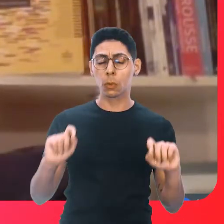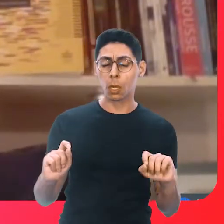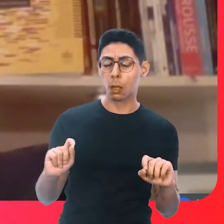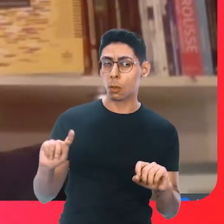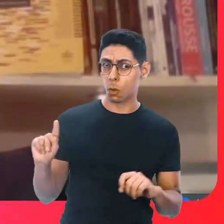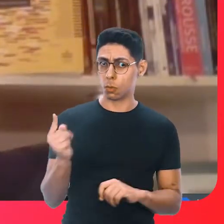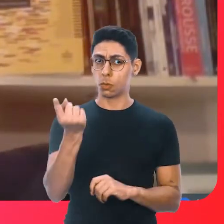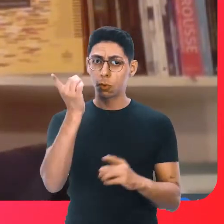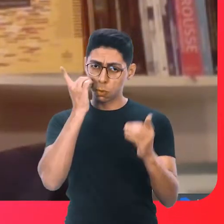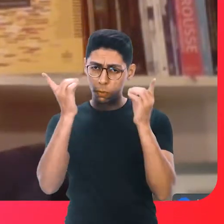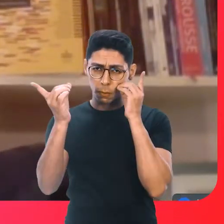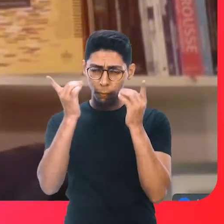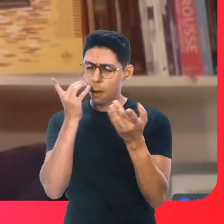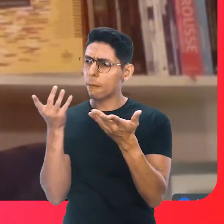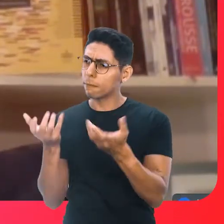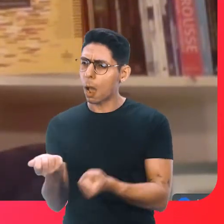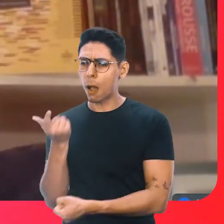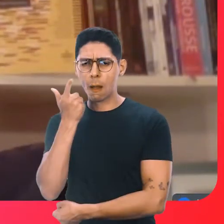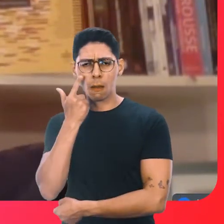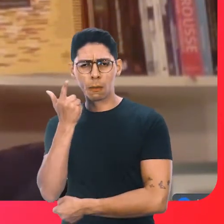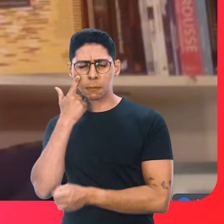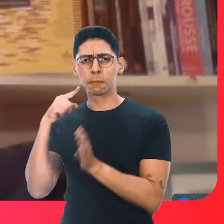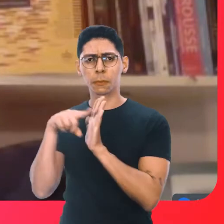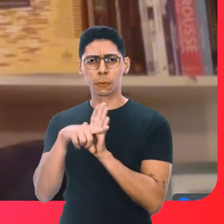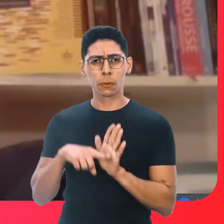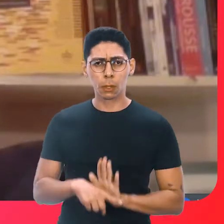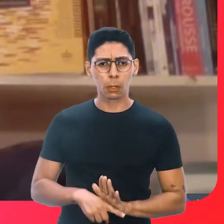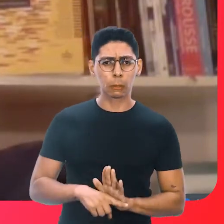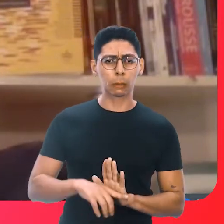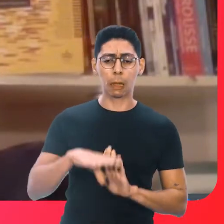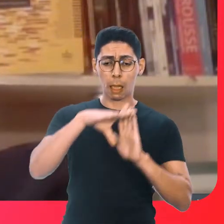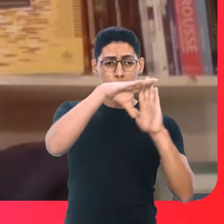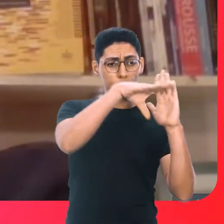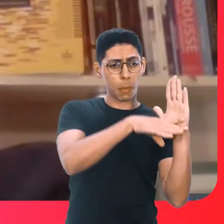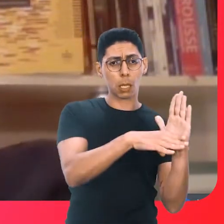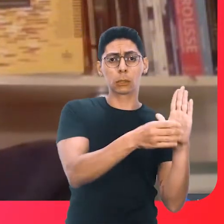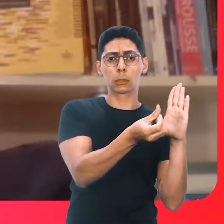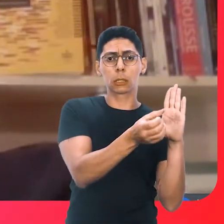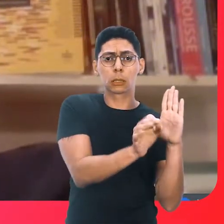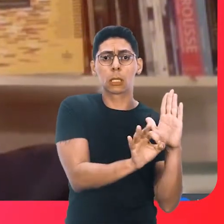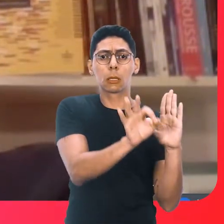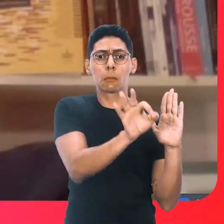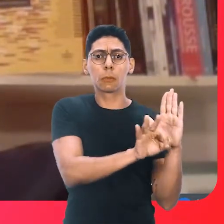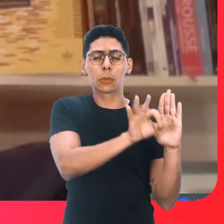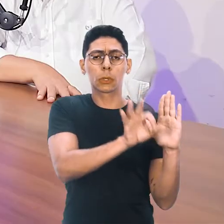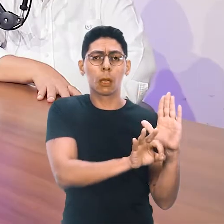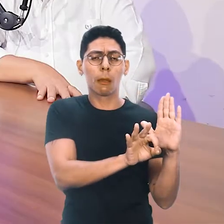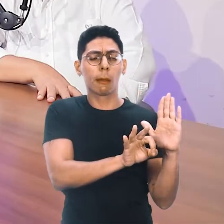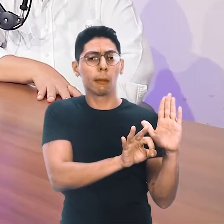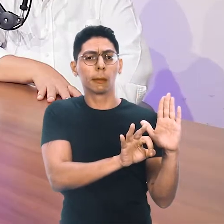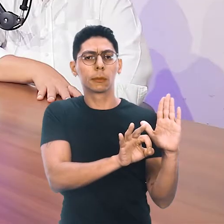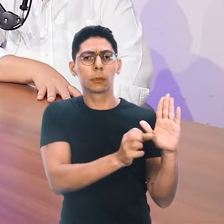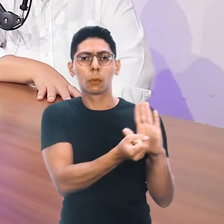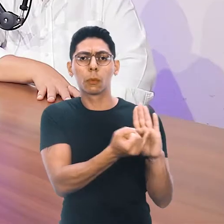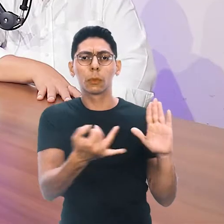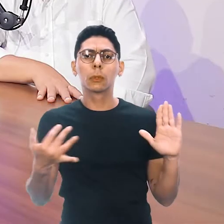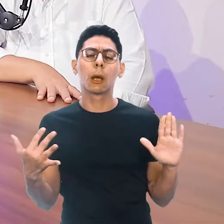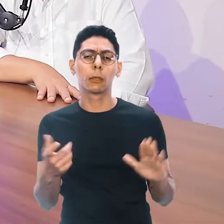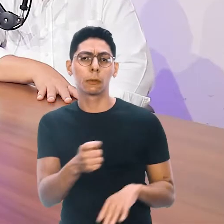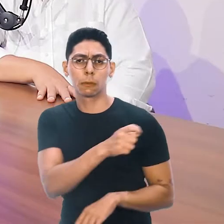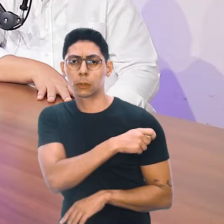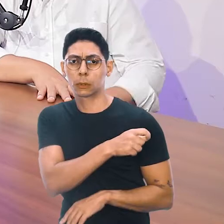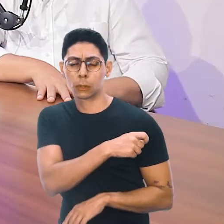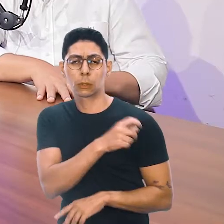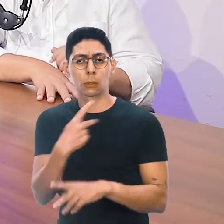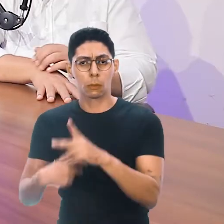acesso, nós tivemos menos de 60% do índice de vacinação infantil